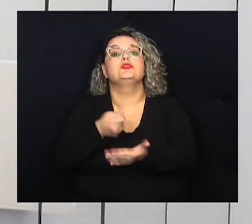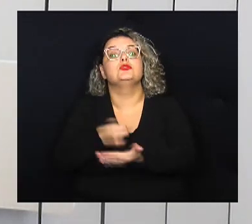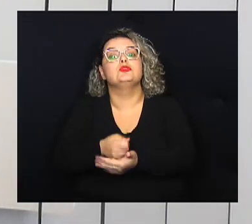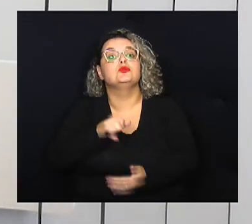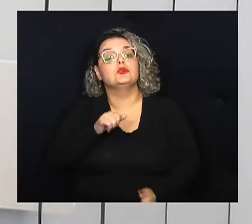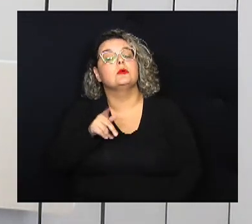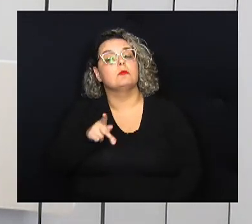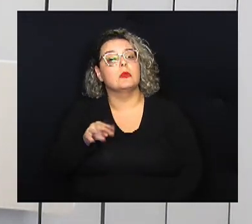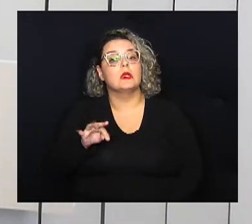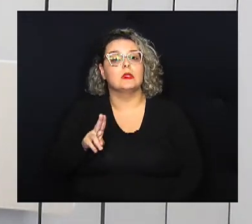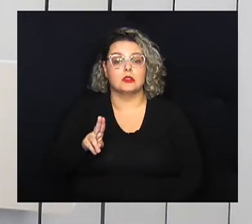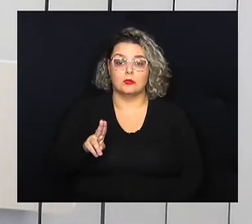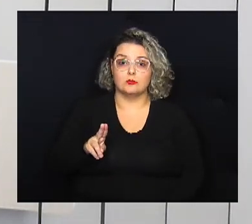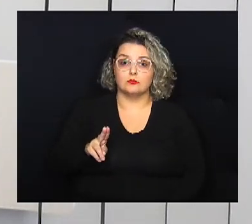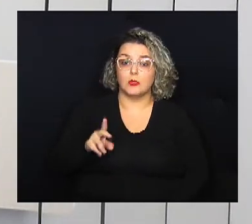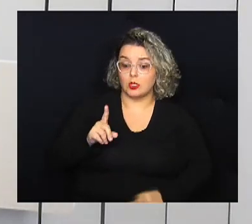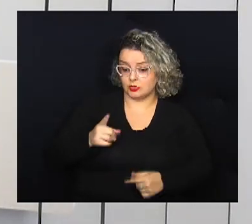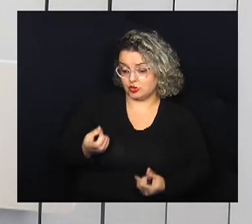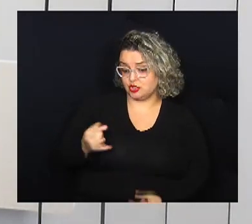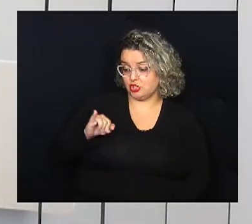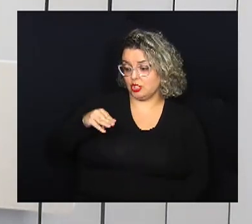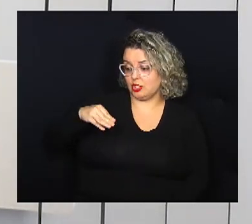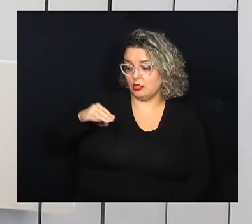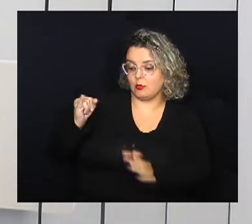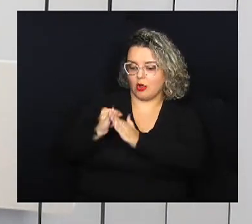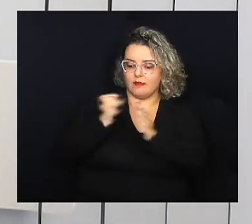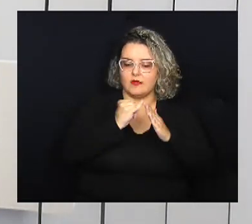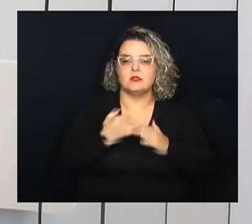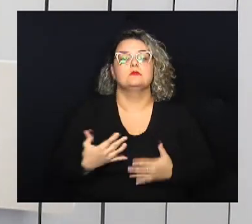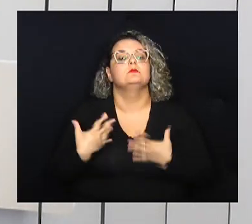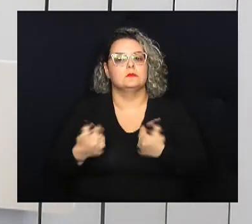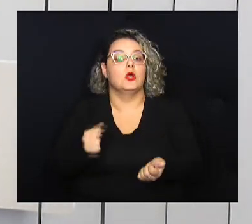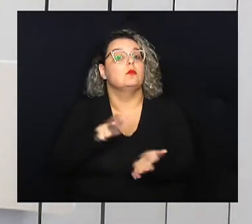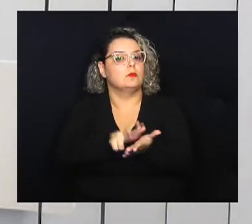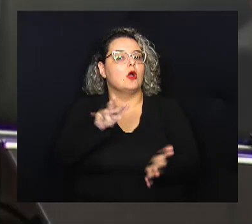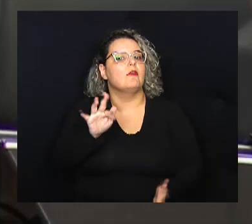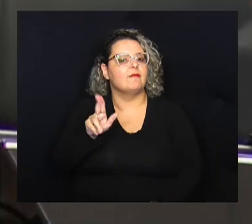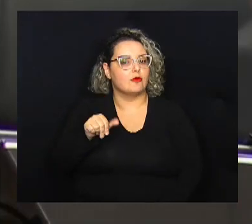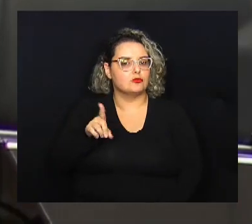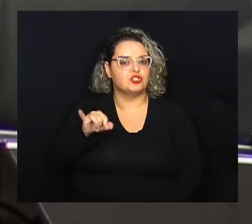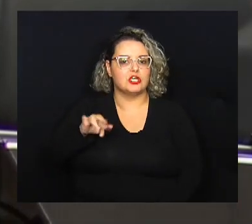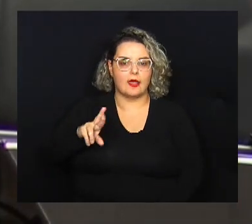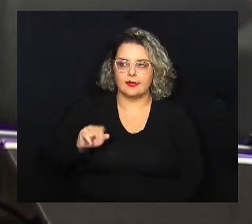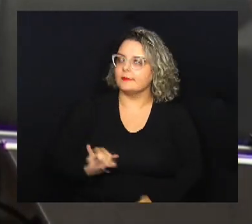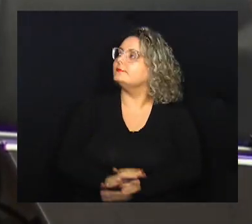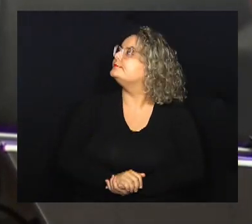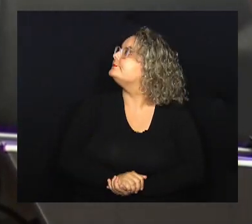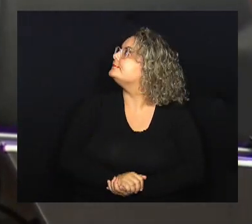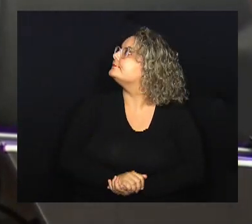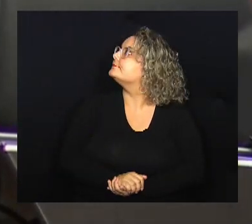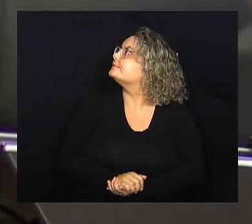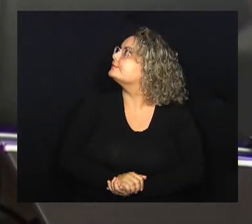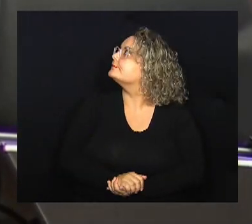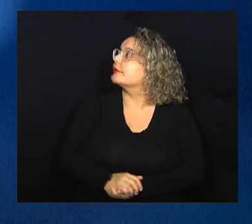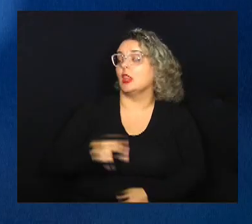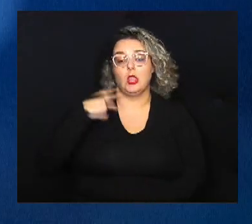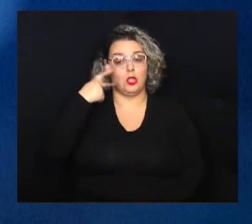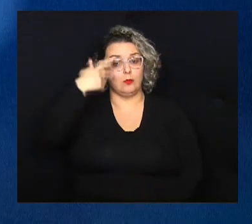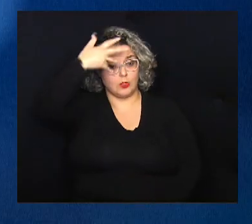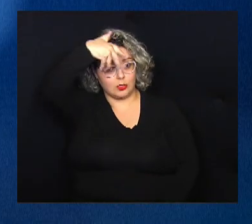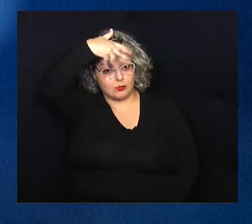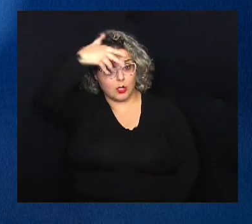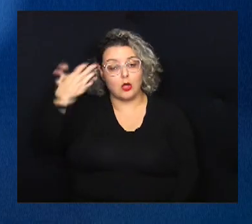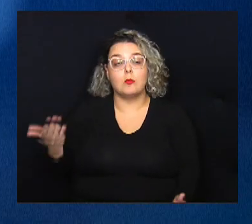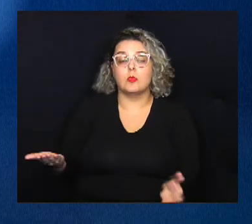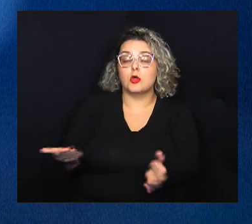de imóveis adquiridos por meio de regularização fundiária. O vereador Rodrigo da Farmadic